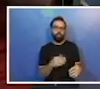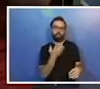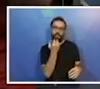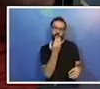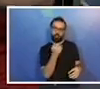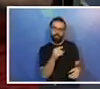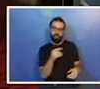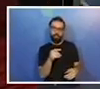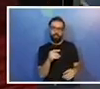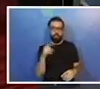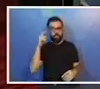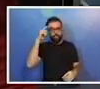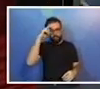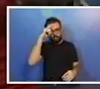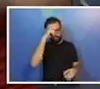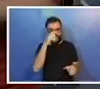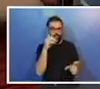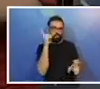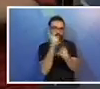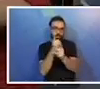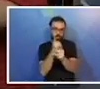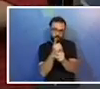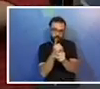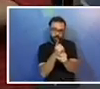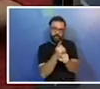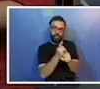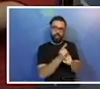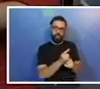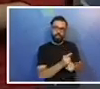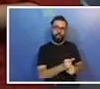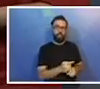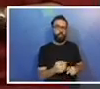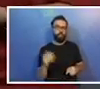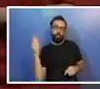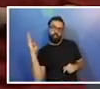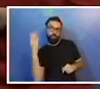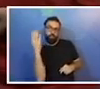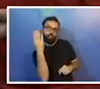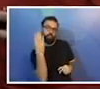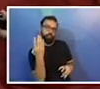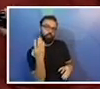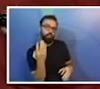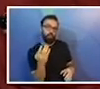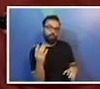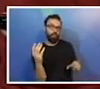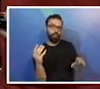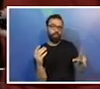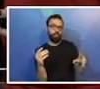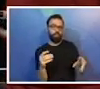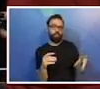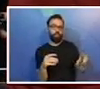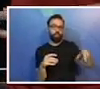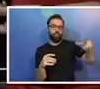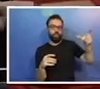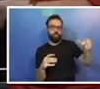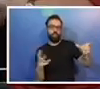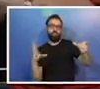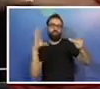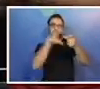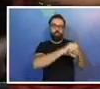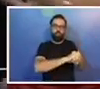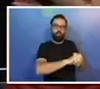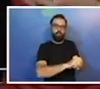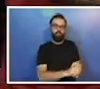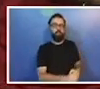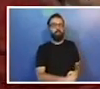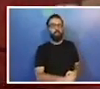tá? Porque foi modificado o ambiente, os tubarões possam estar atacando as pessoas como uma nova